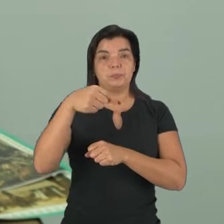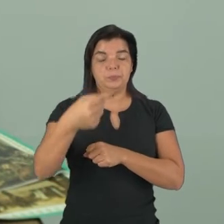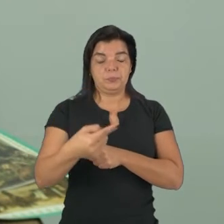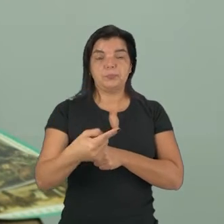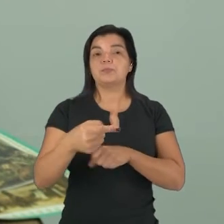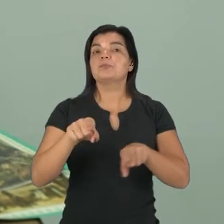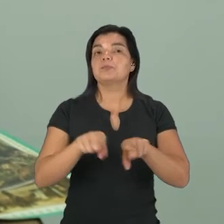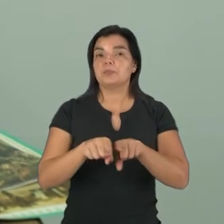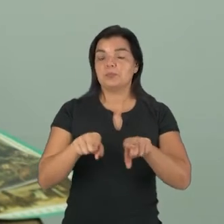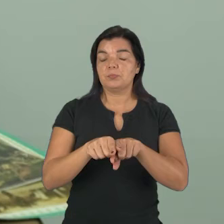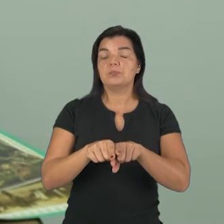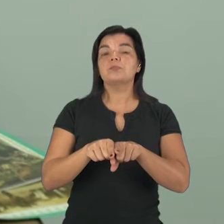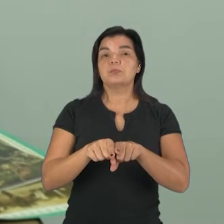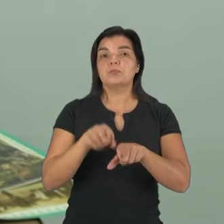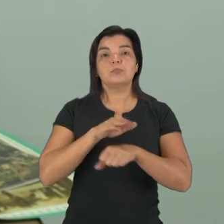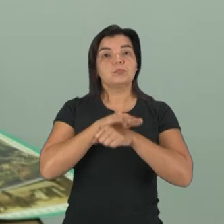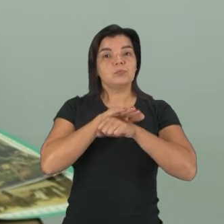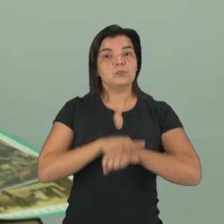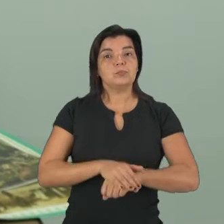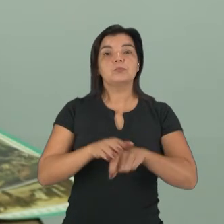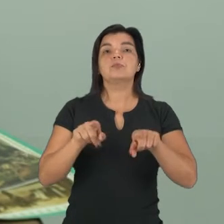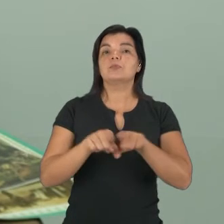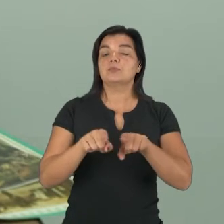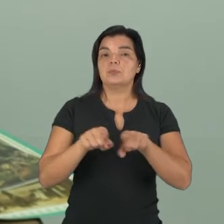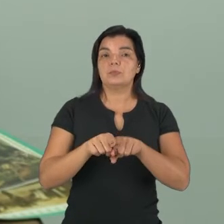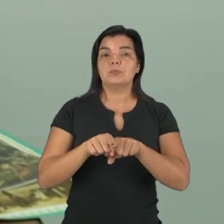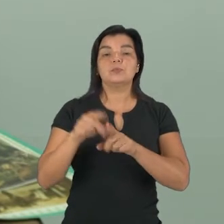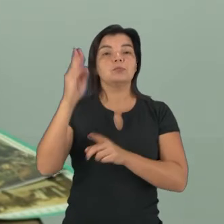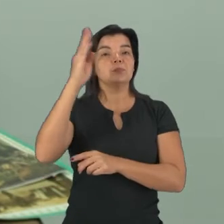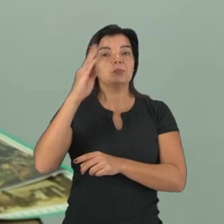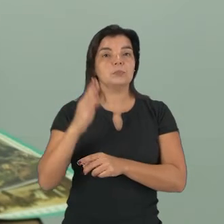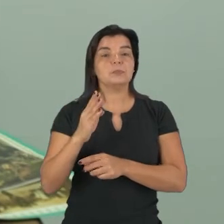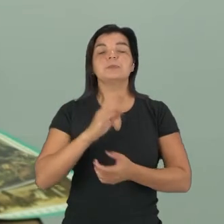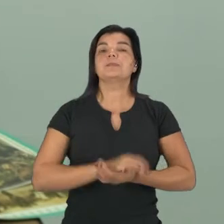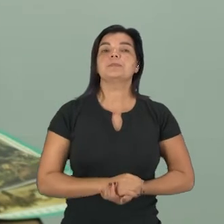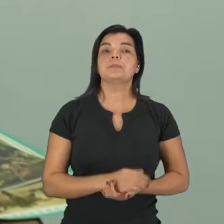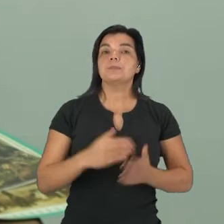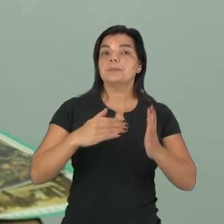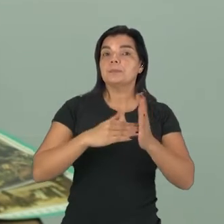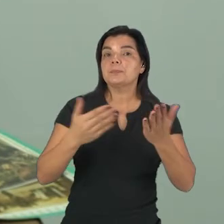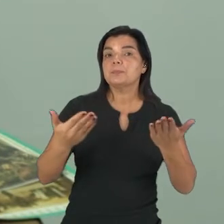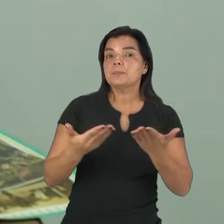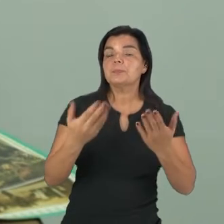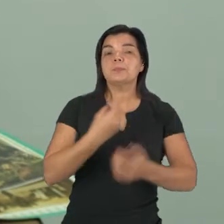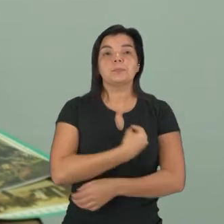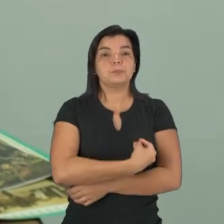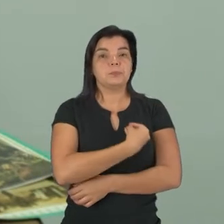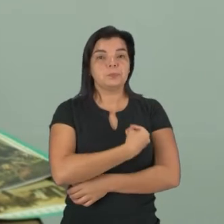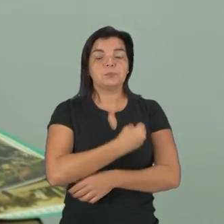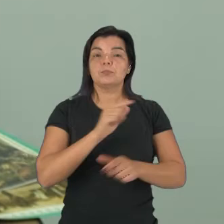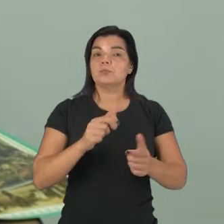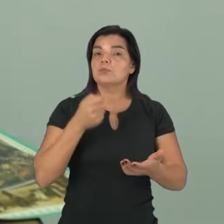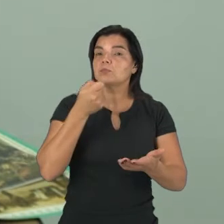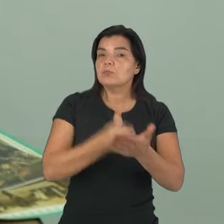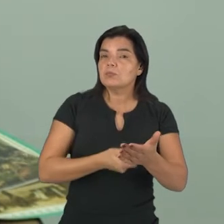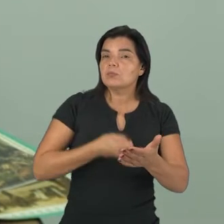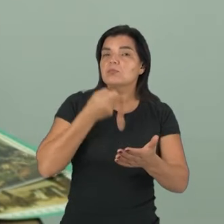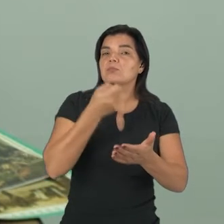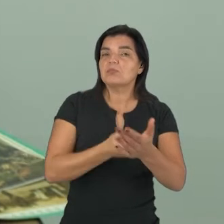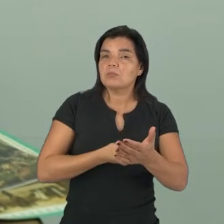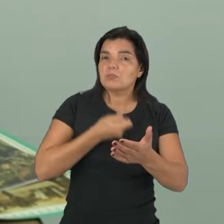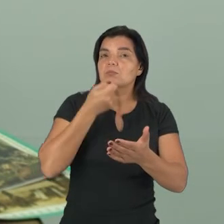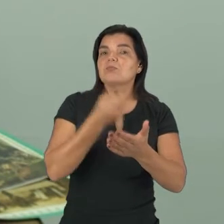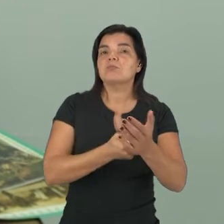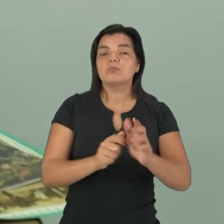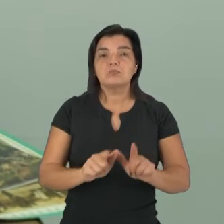anos depois da colonização do Brasil pelos portugueses. E até hoje eles vivem numa luta, né? Nós sabemos que até